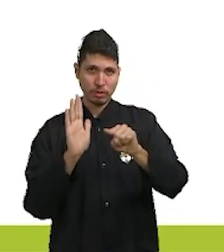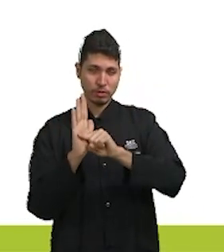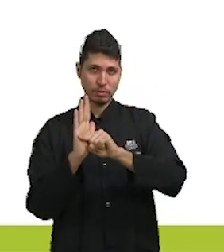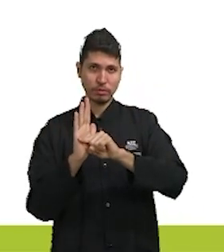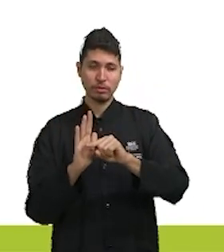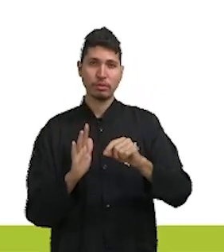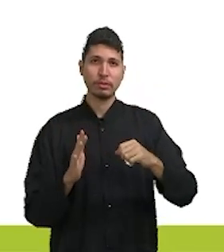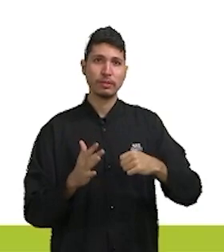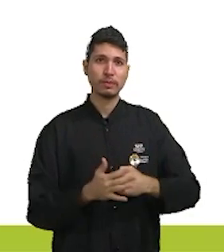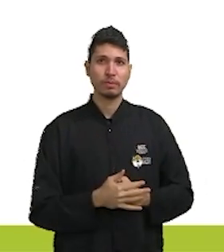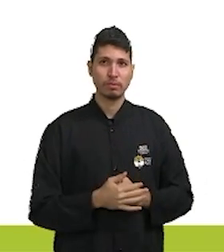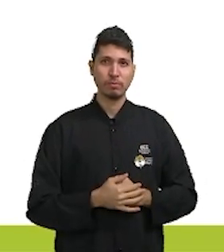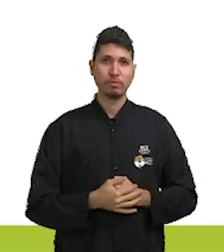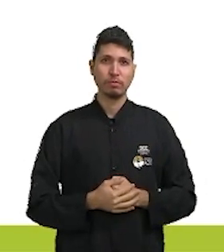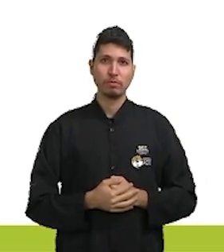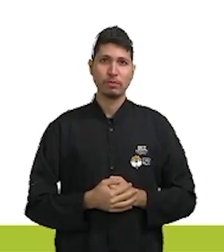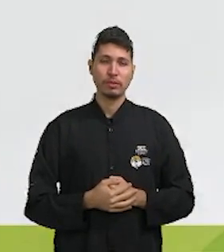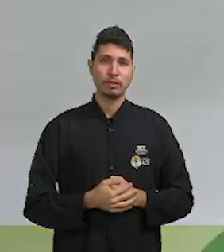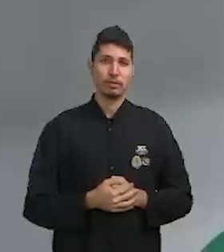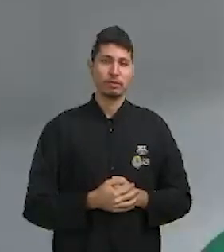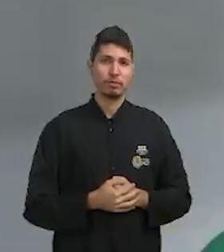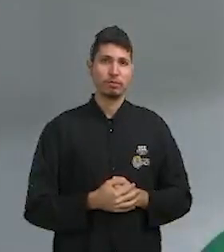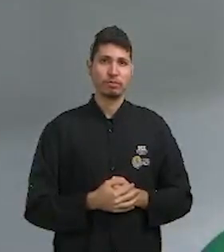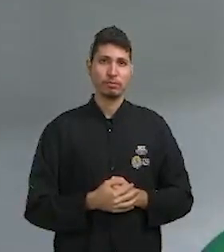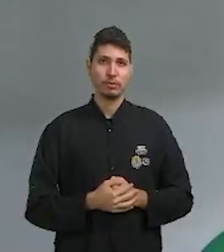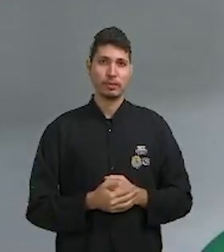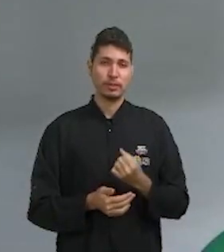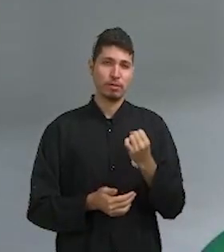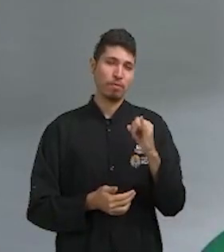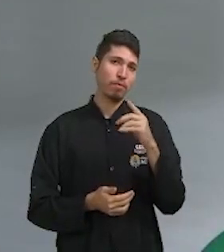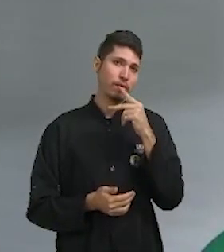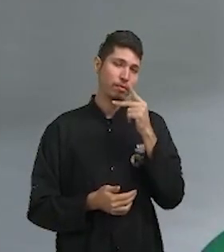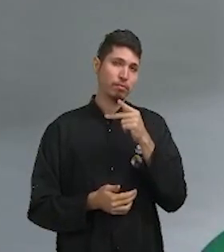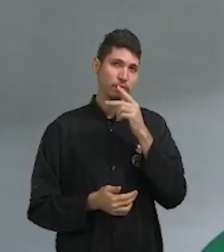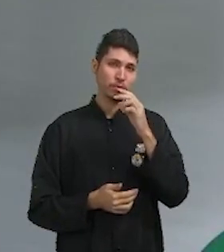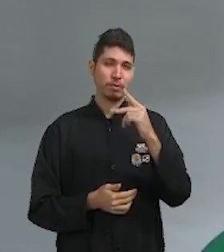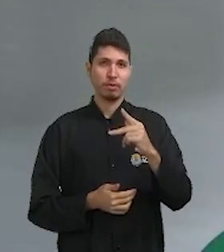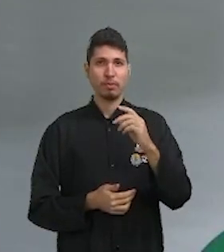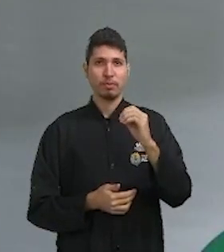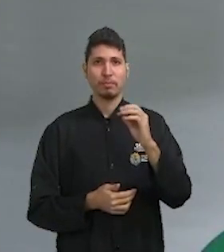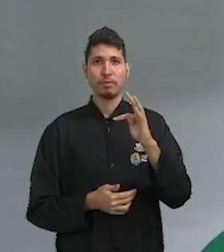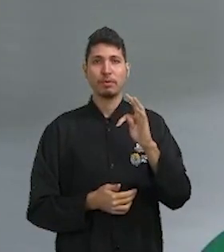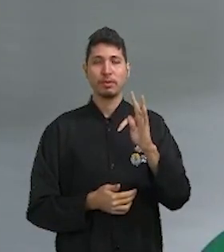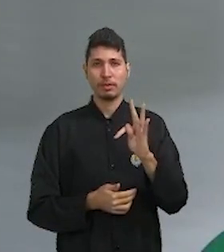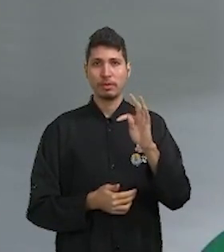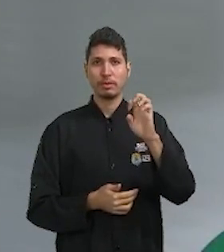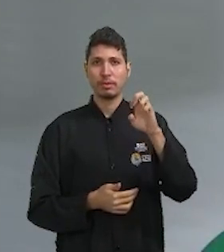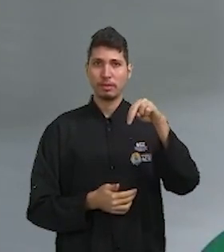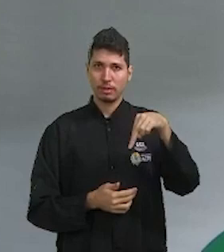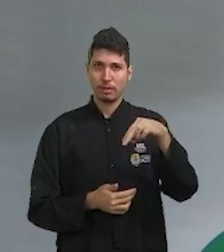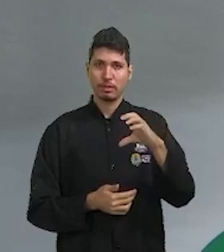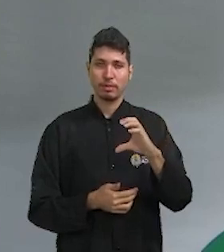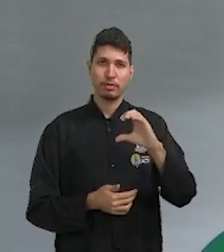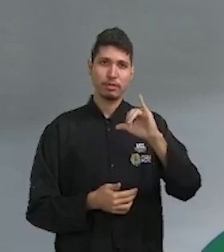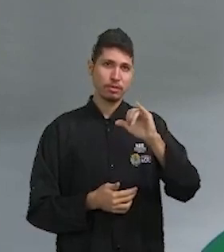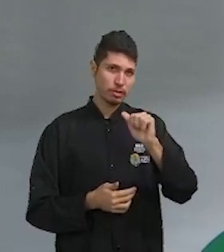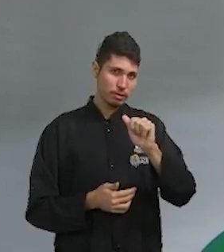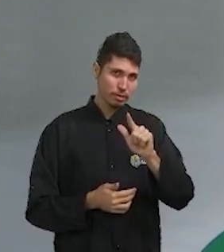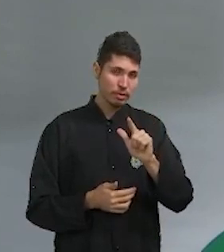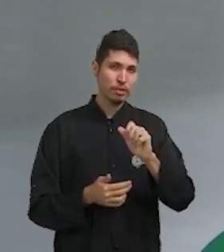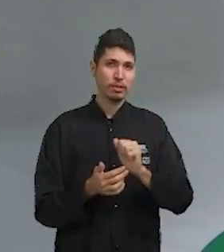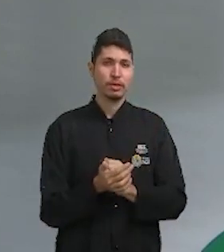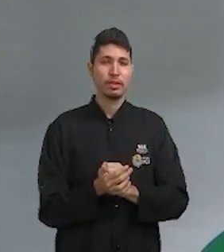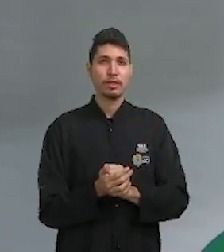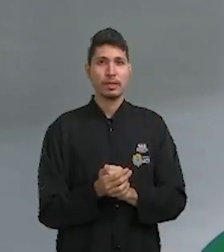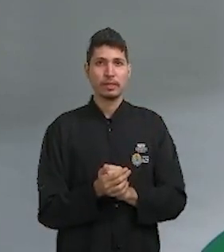ser expresso, tá? Todas as vezes que eu estiver falando em potencial de oxidação e redução, ele vai ser